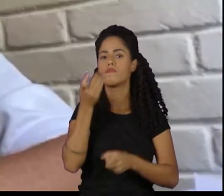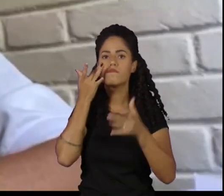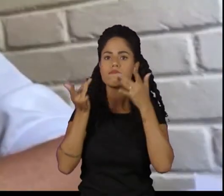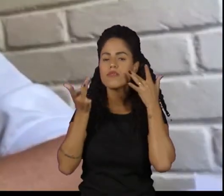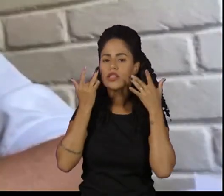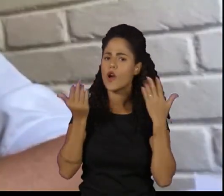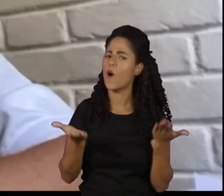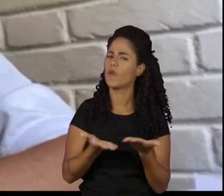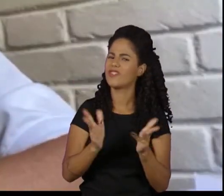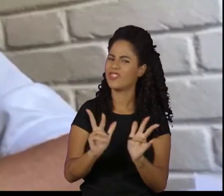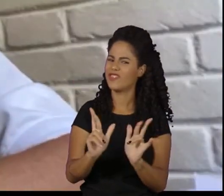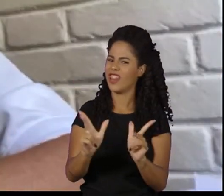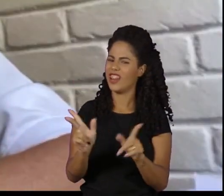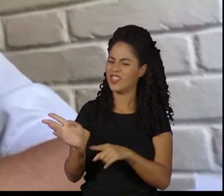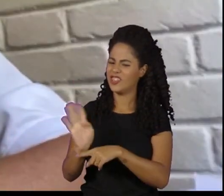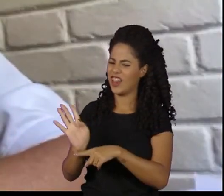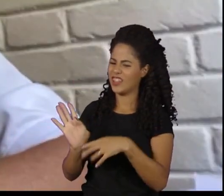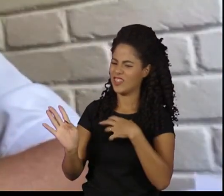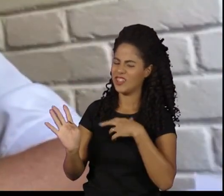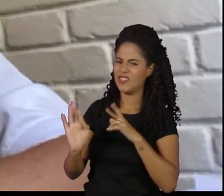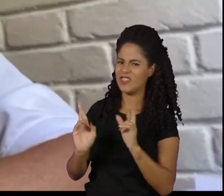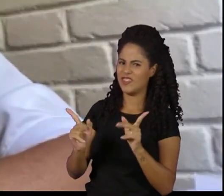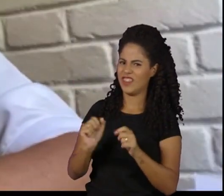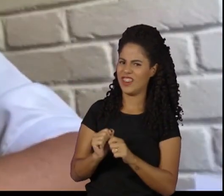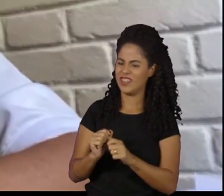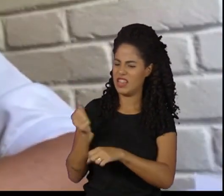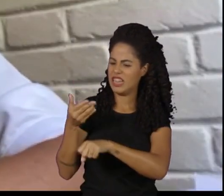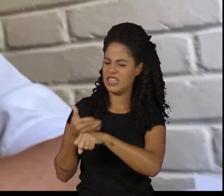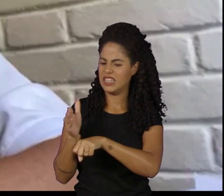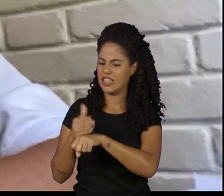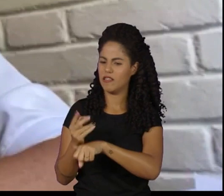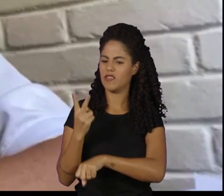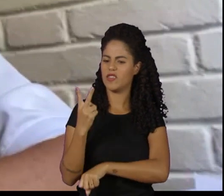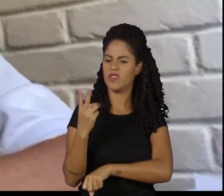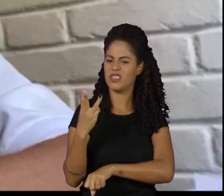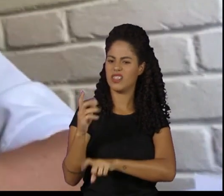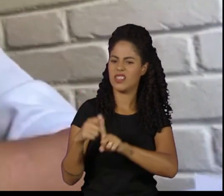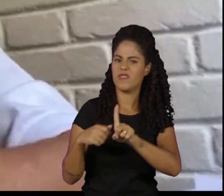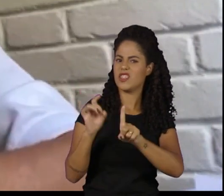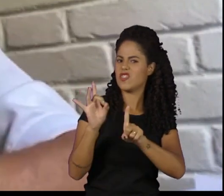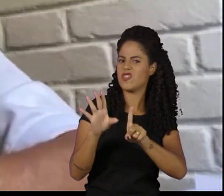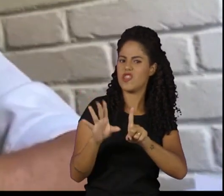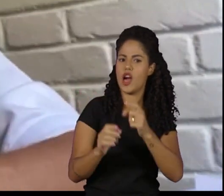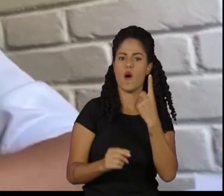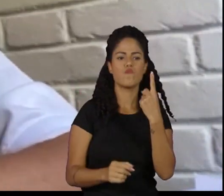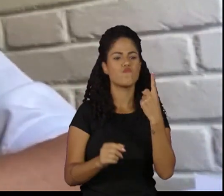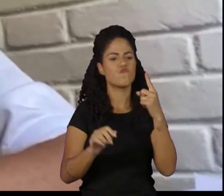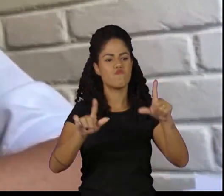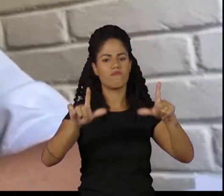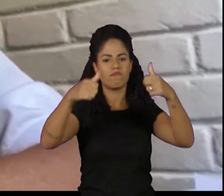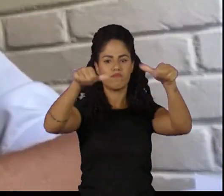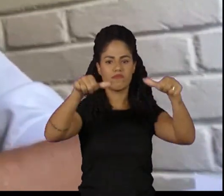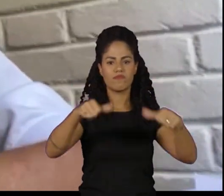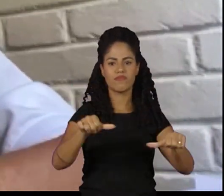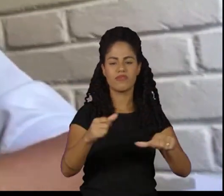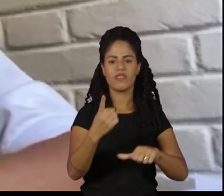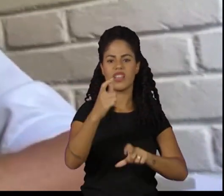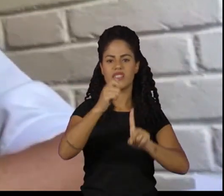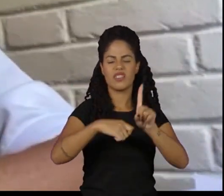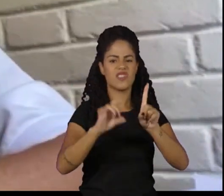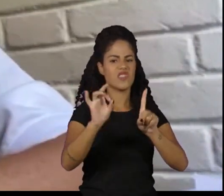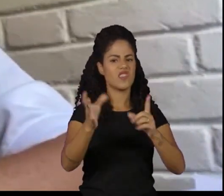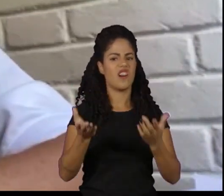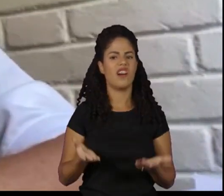teatro está mudado, né? As pessoas ensaiam 2, 3 meses para ficar 1 mês em cartaz e já achando que